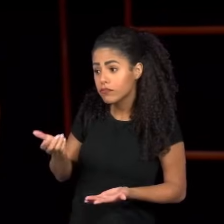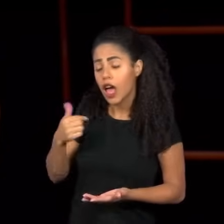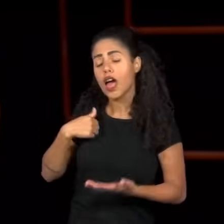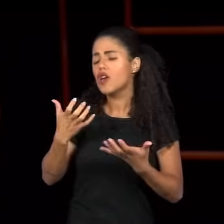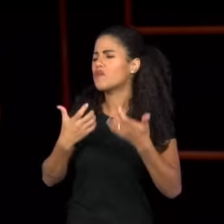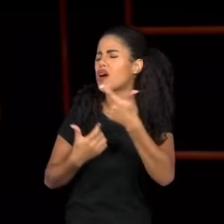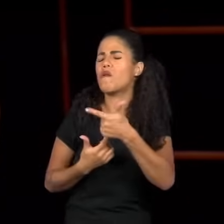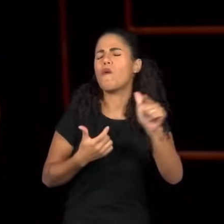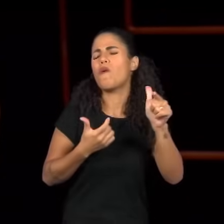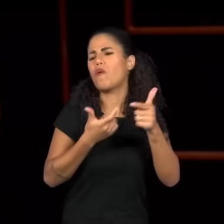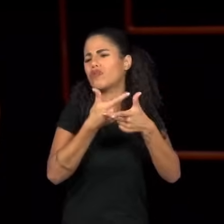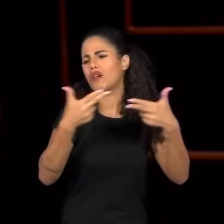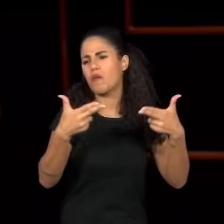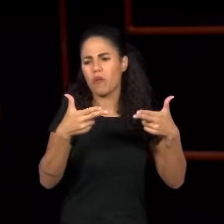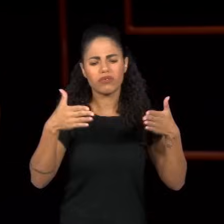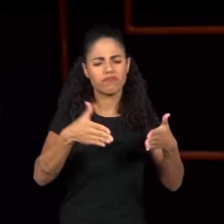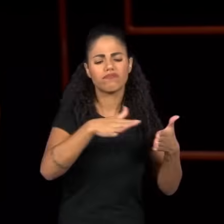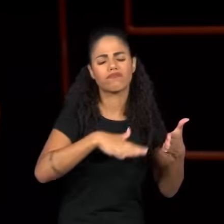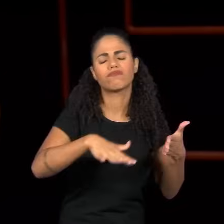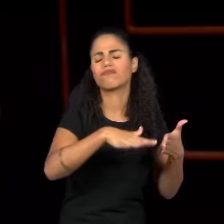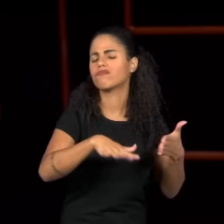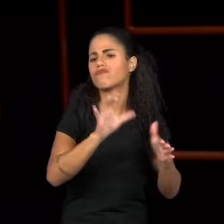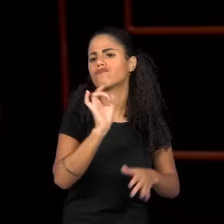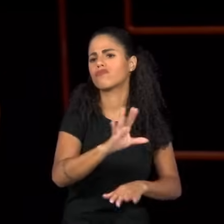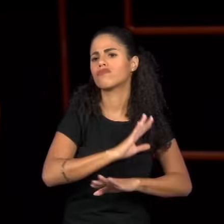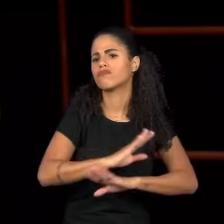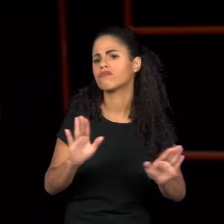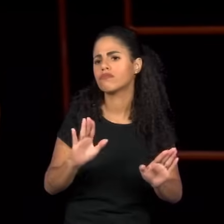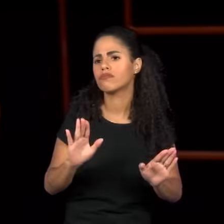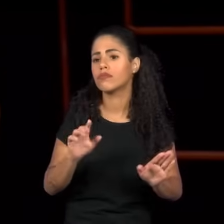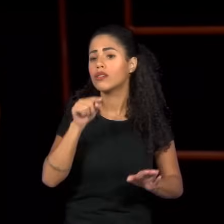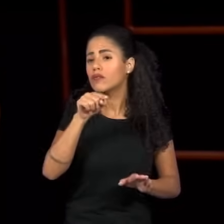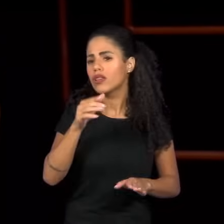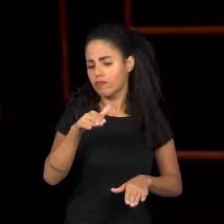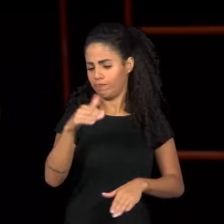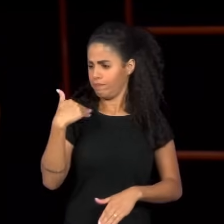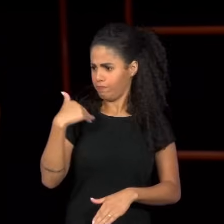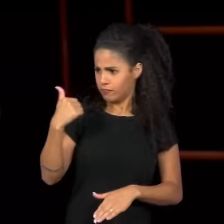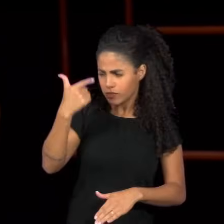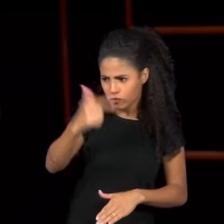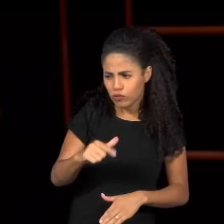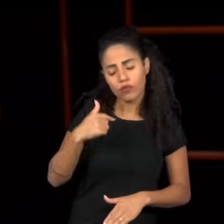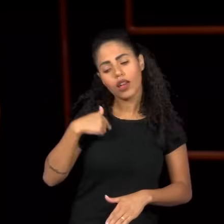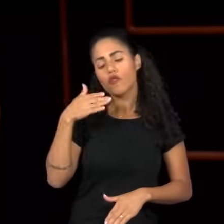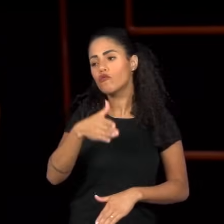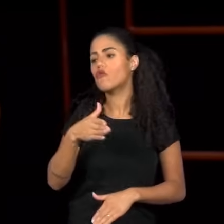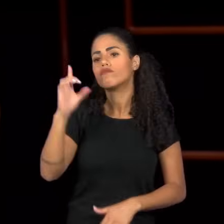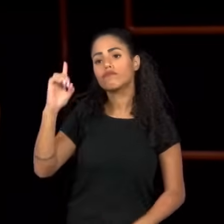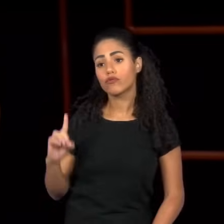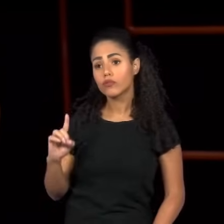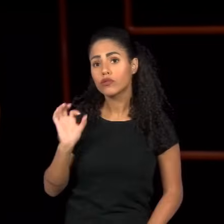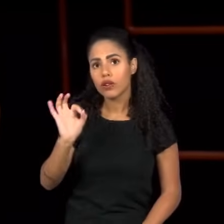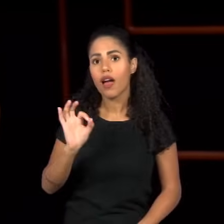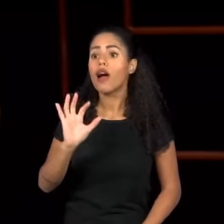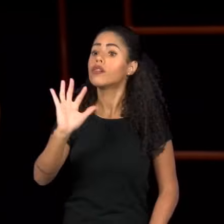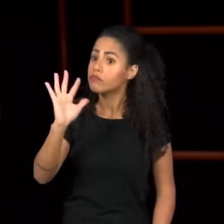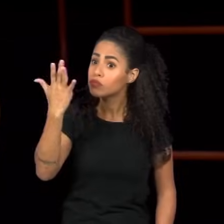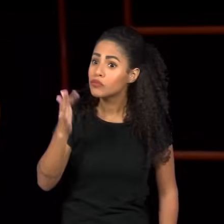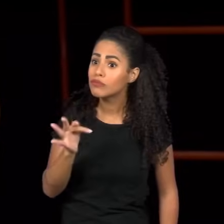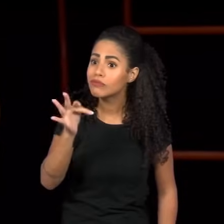eu vou fazer outra coisa e eu só volto a fazer teatro quando você me chamar outra vez como diretor. Aconteceu